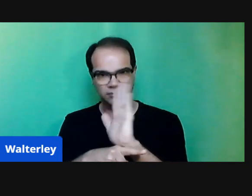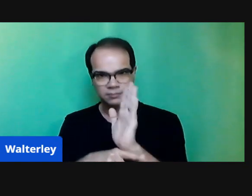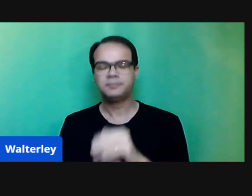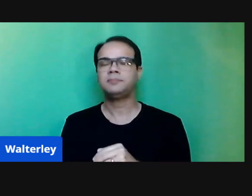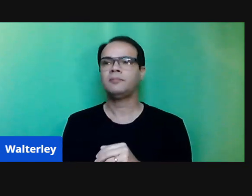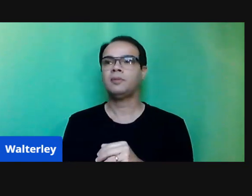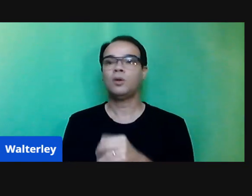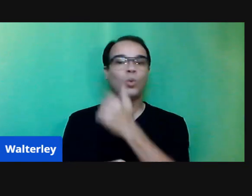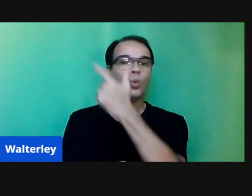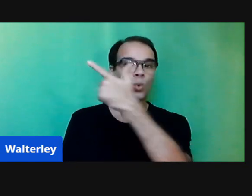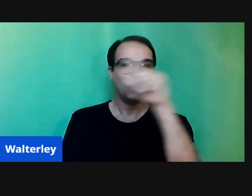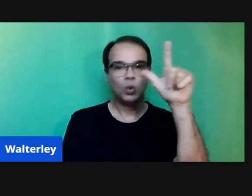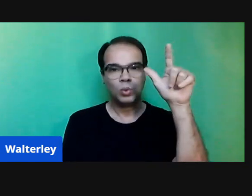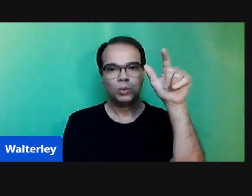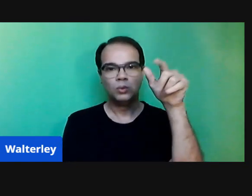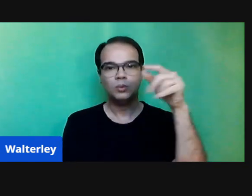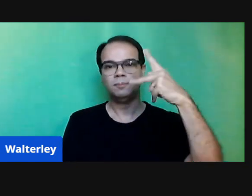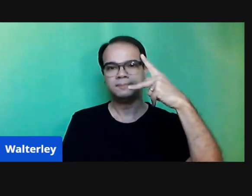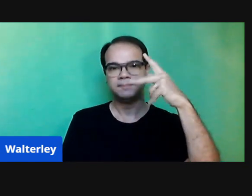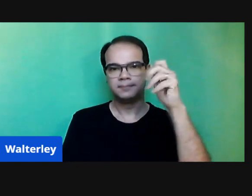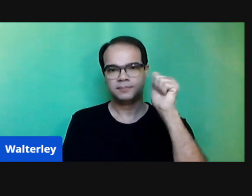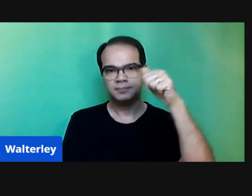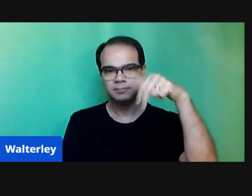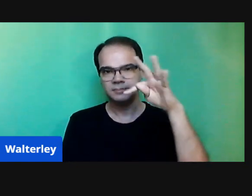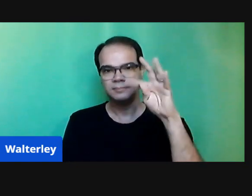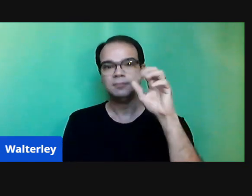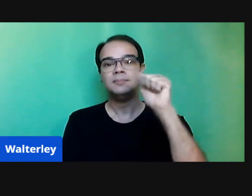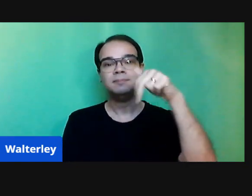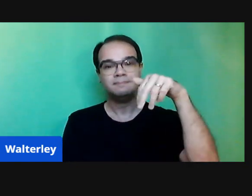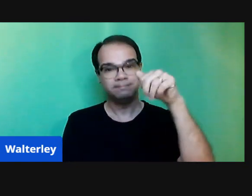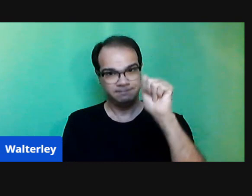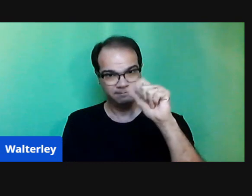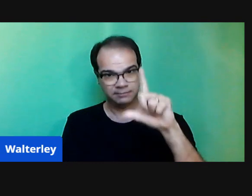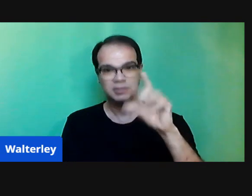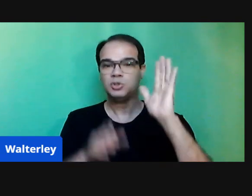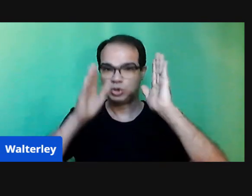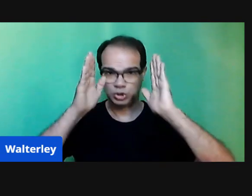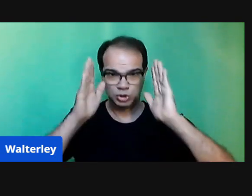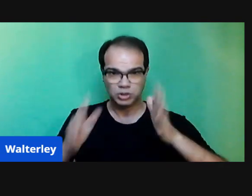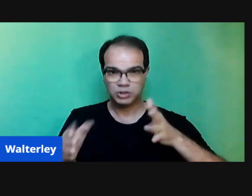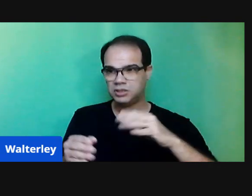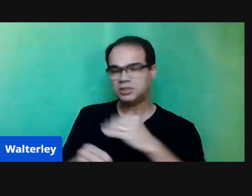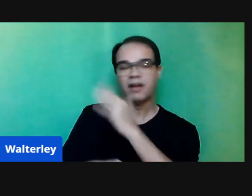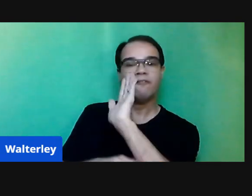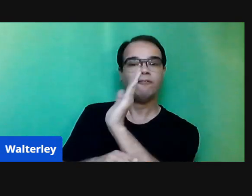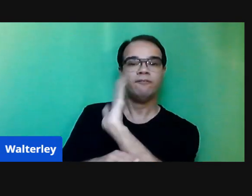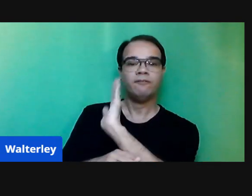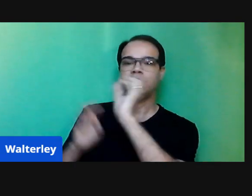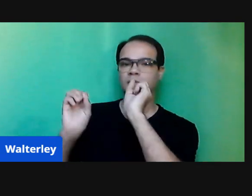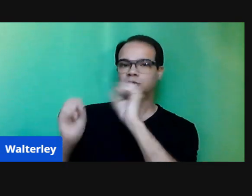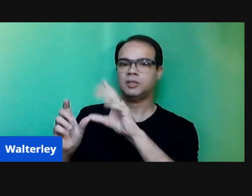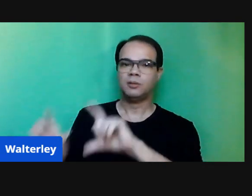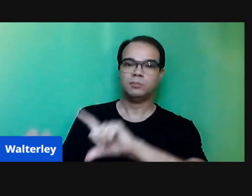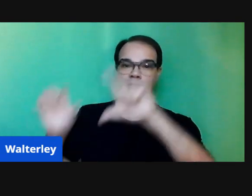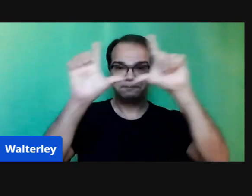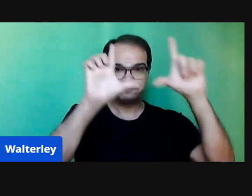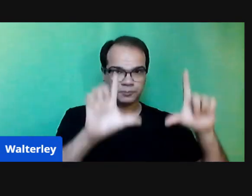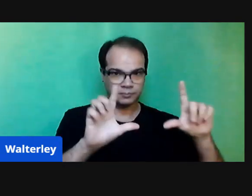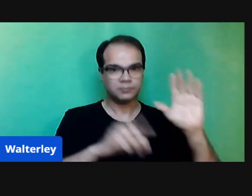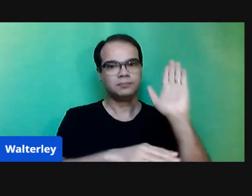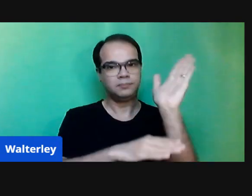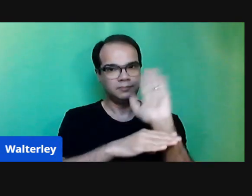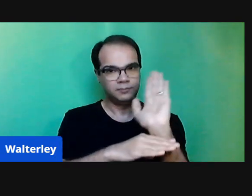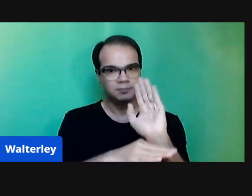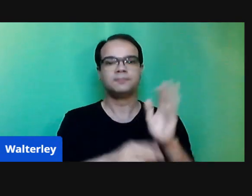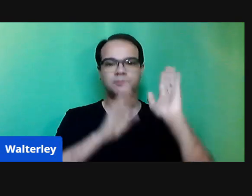20 programas exibidos em rede nacional. Trabalhei muito com ficção e documentário para criança. Dentro da TV Educativa,